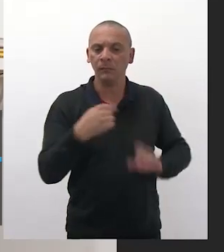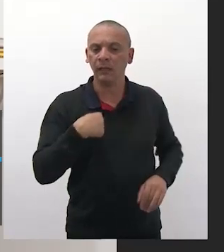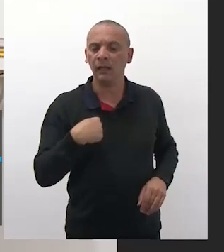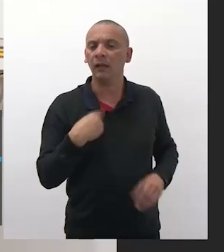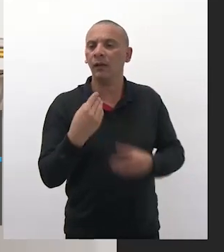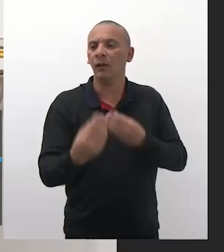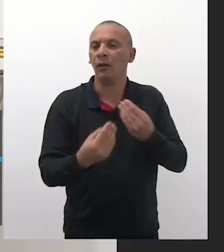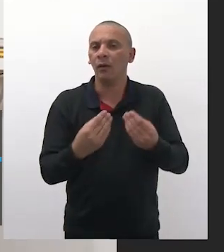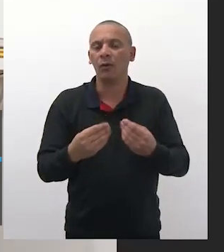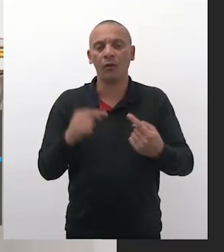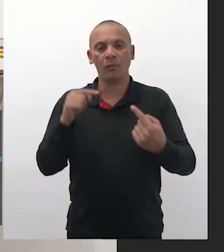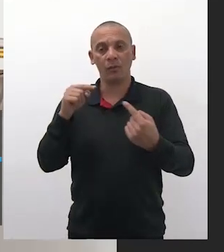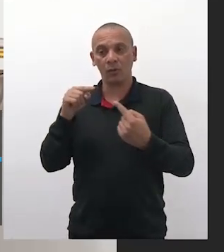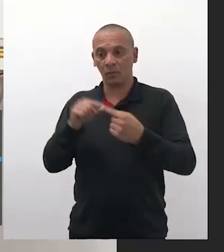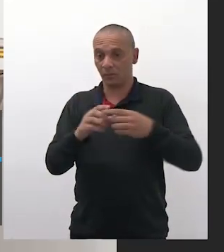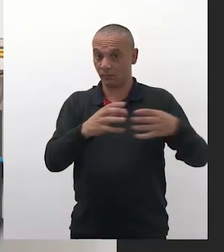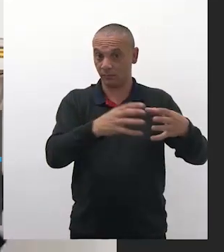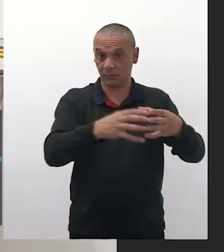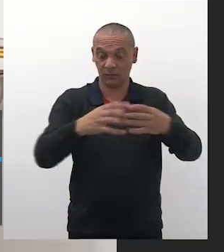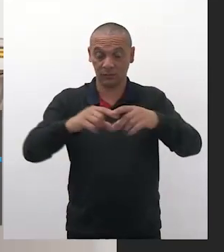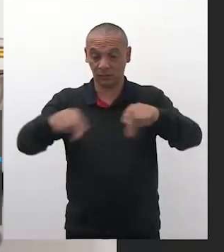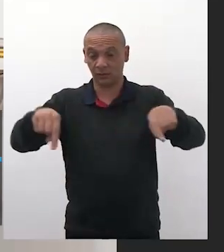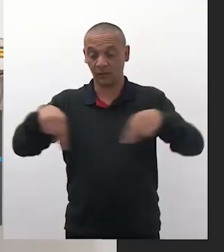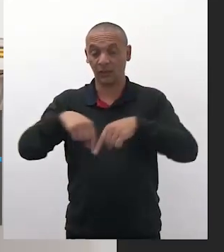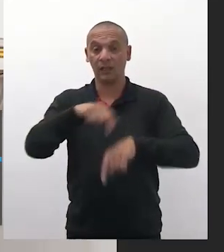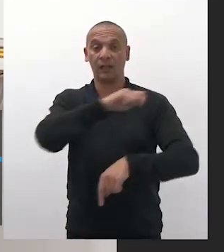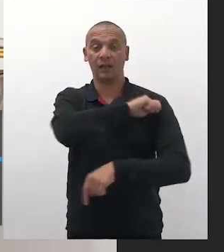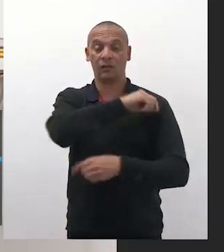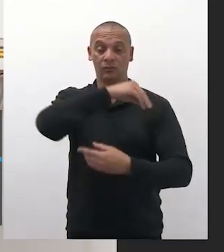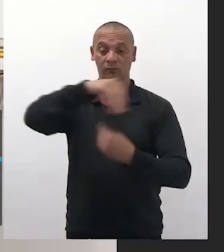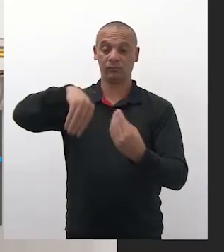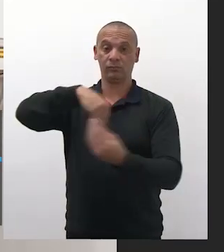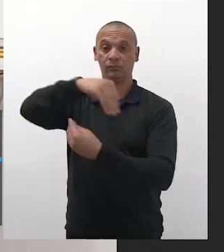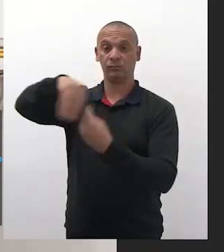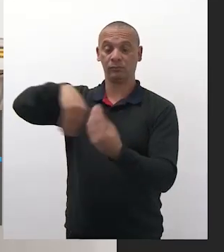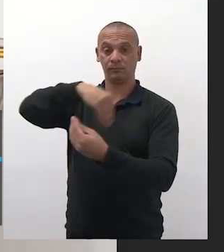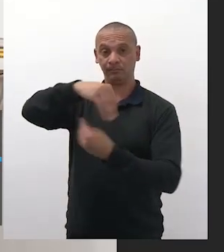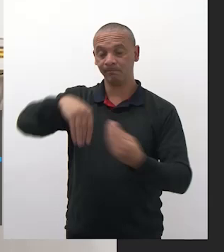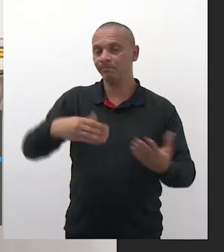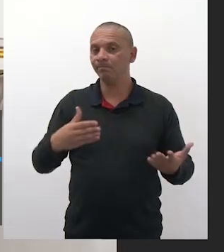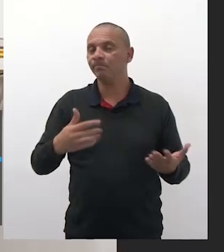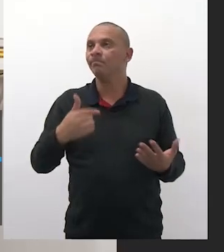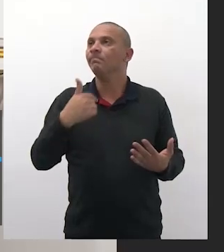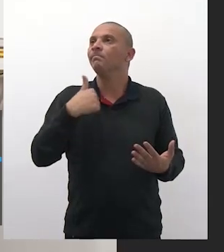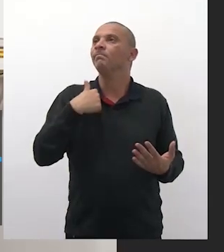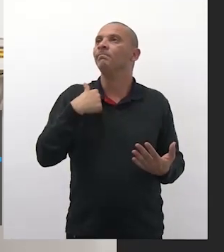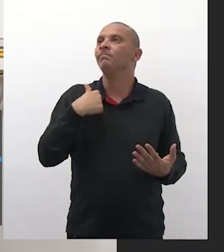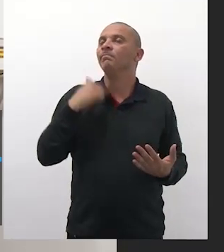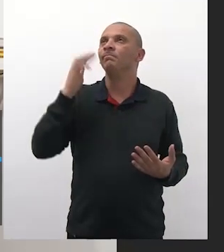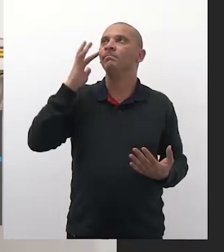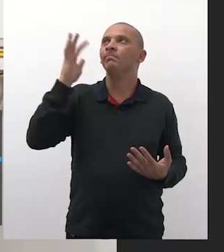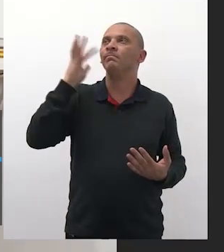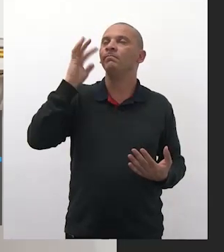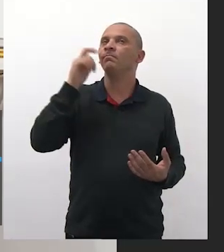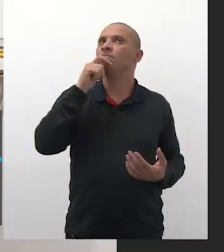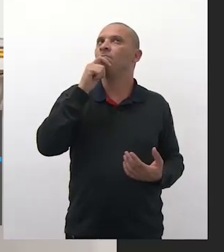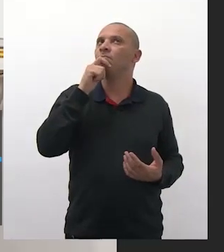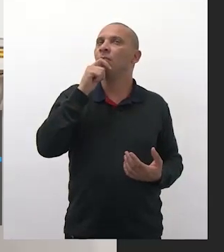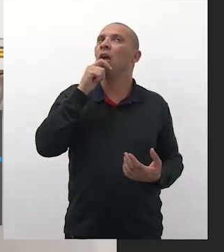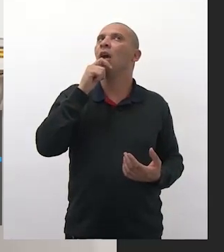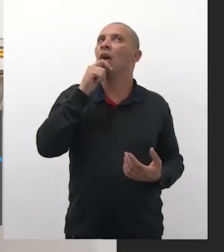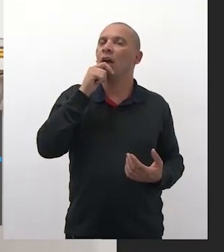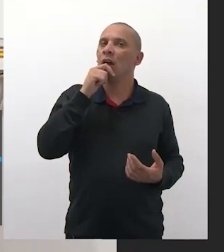com aquela classe ali, todas misturadas, eu parei e falei assim,